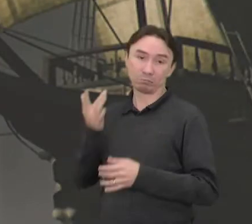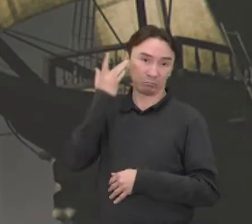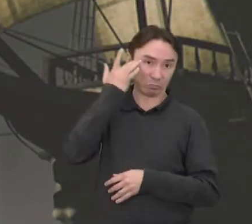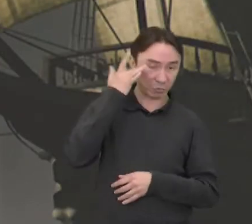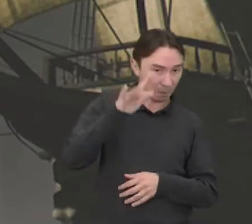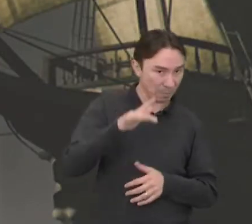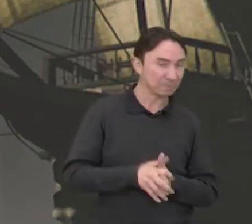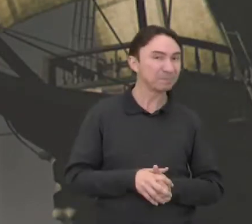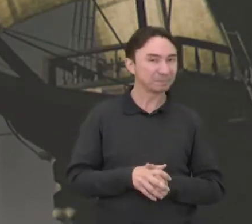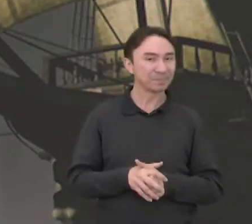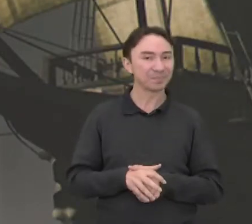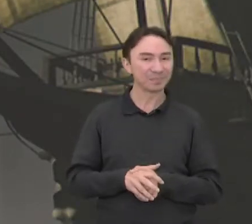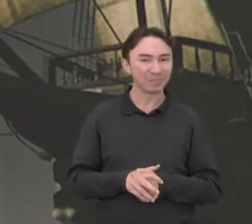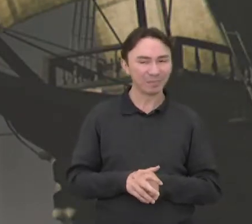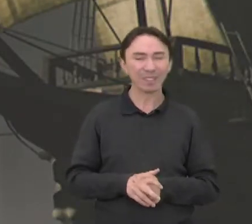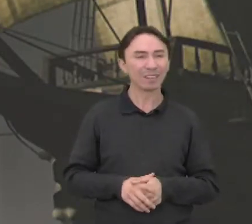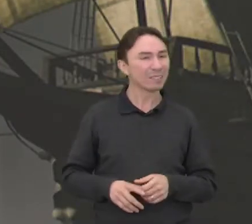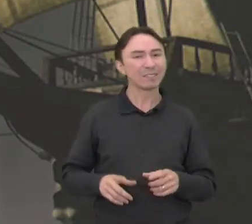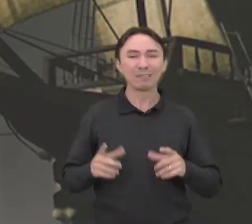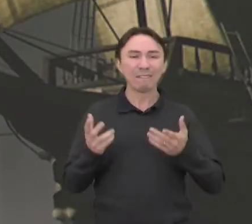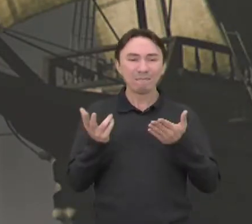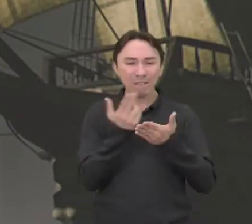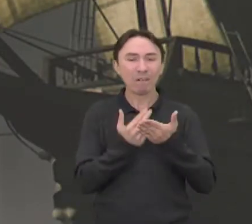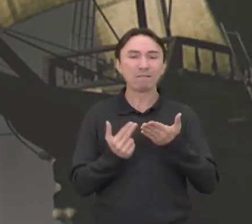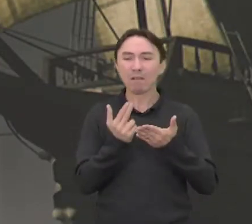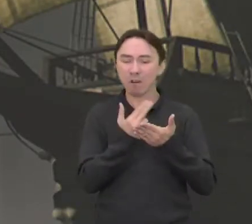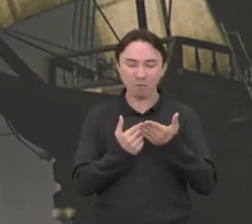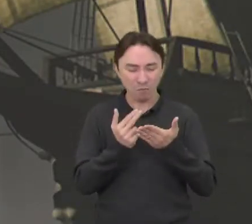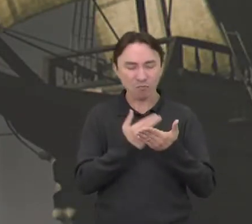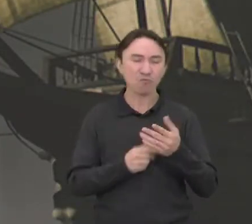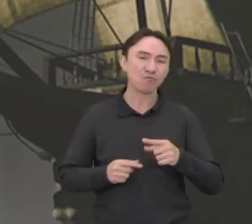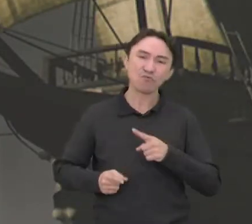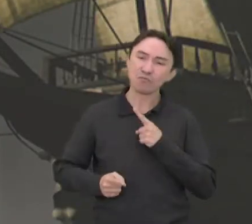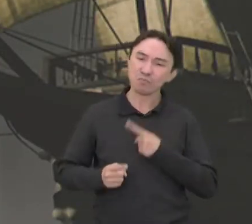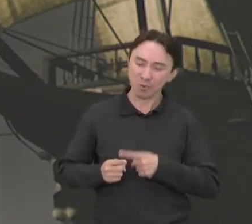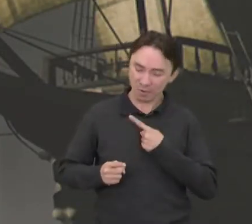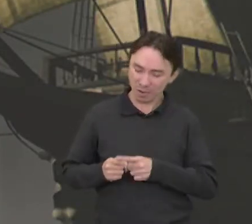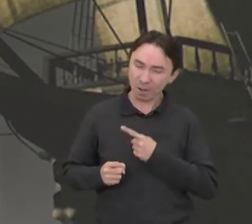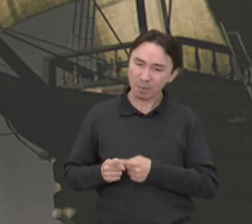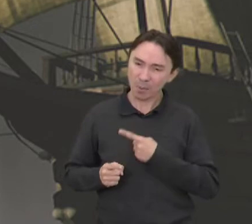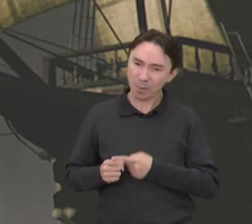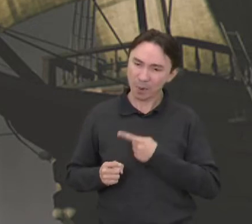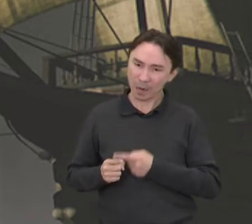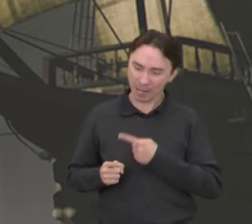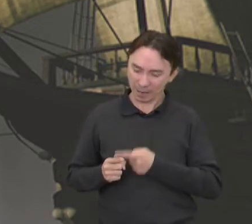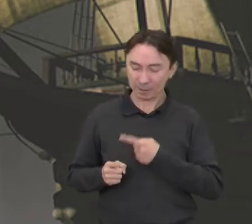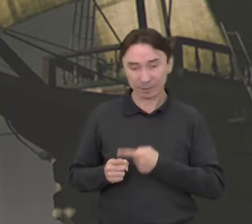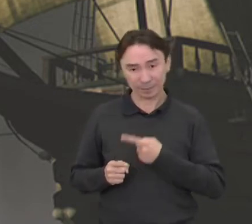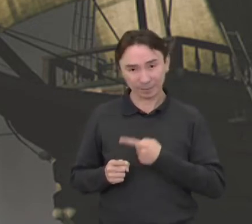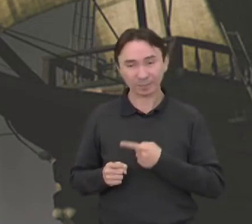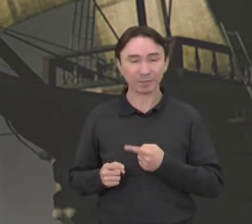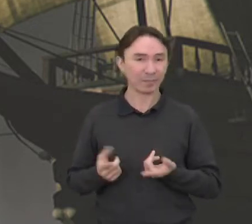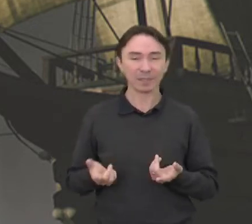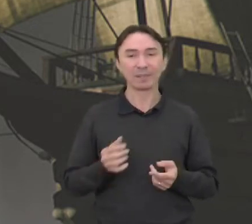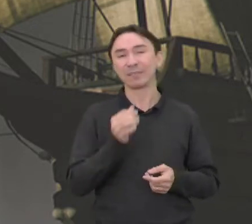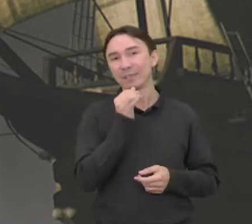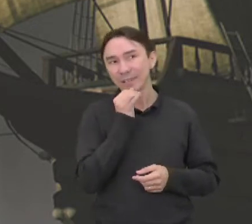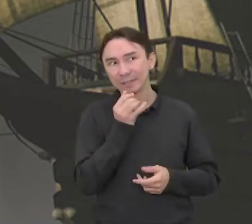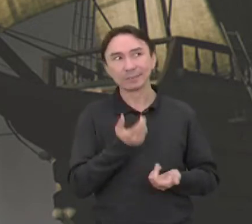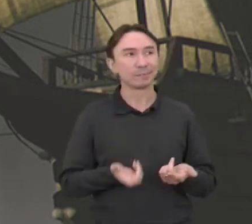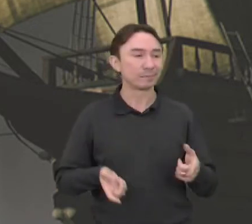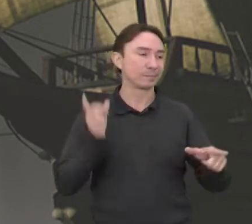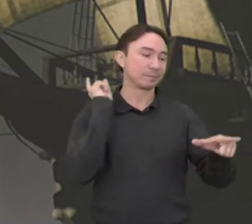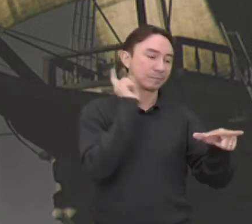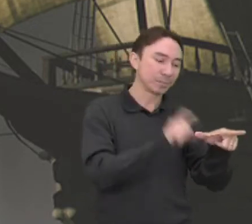pouquinho. Por que essa imagem, né? Porque a gente, para entender essa questão da colonialidade e decolonialidade, a gente tem que começar lá